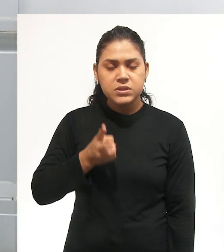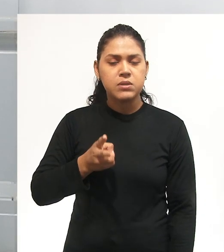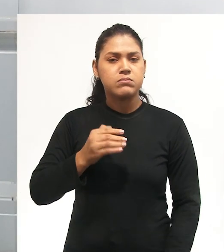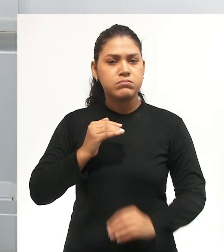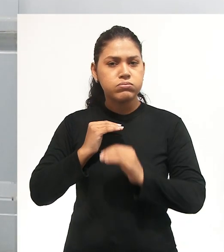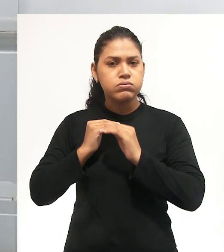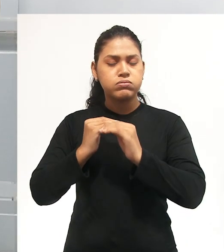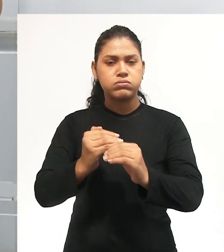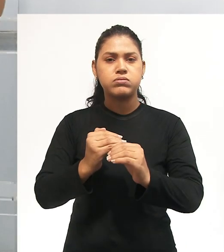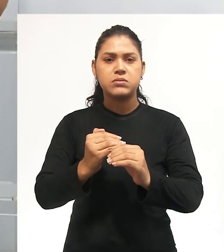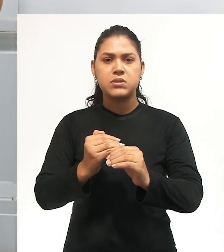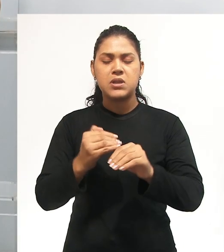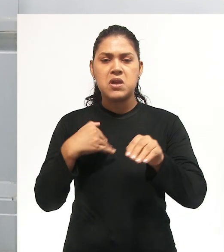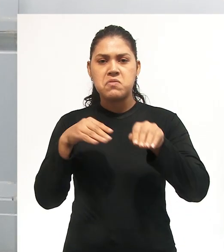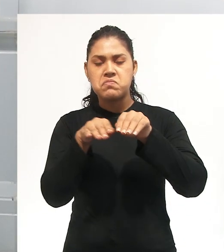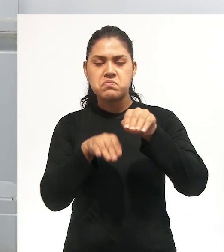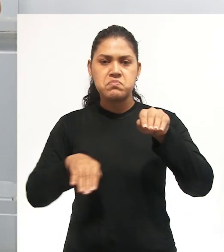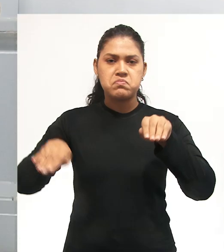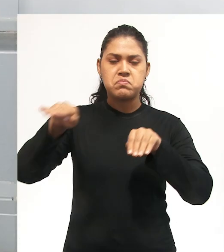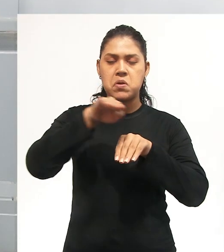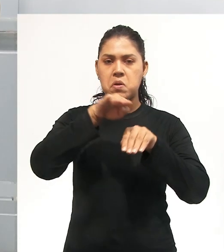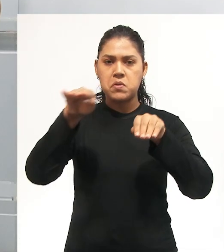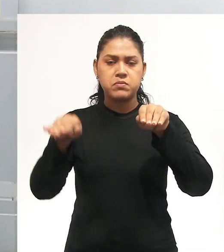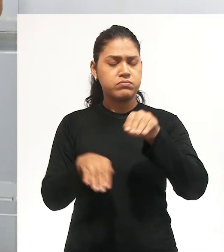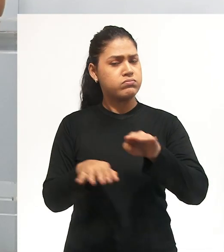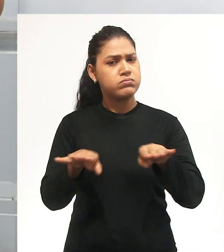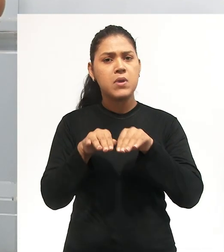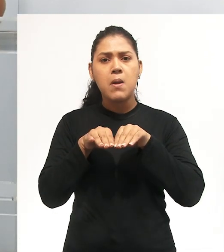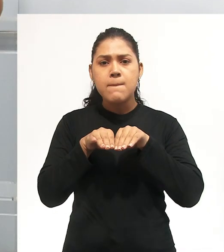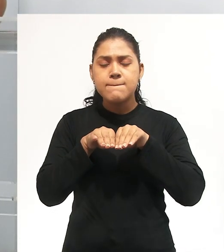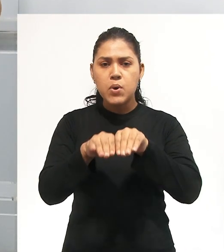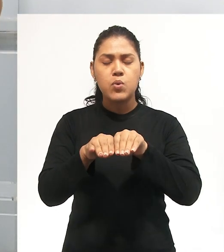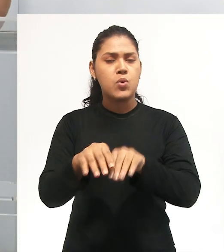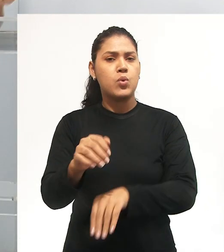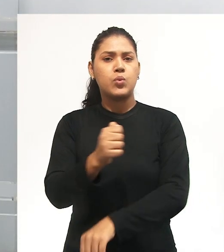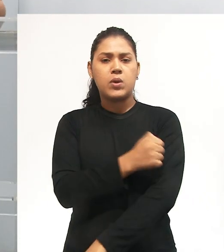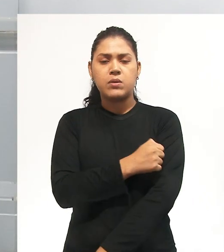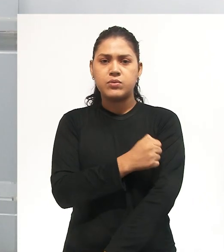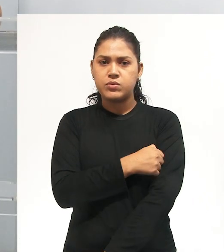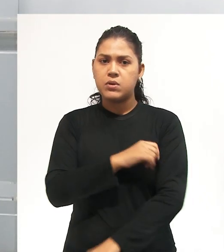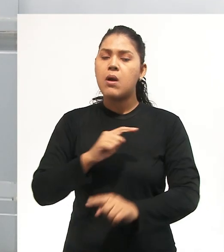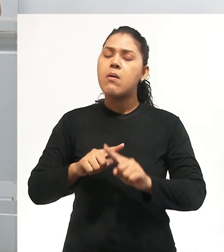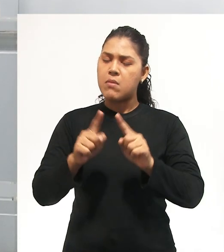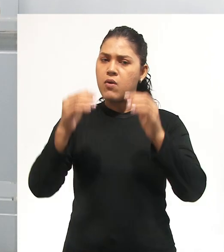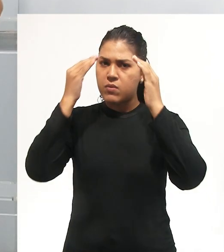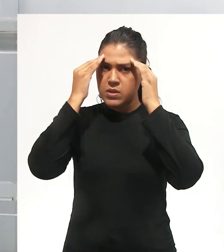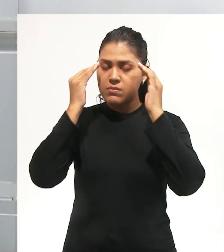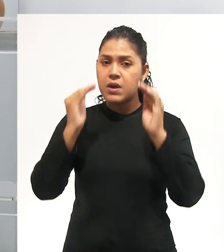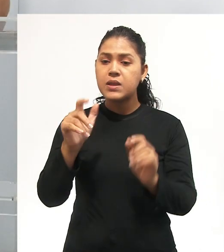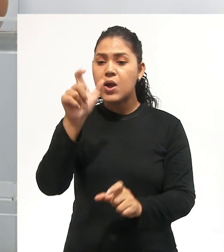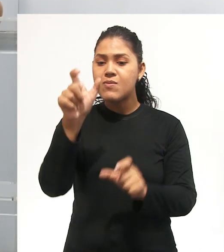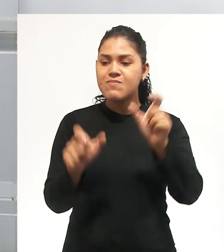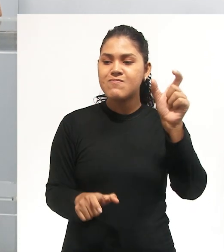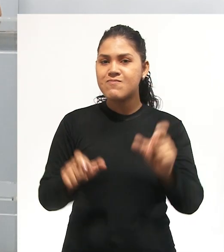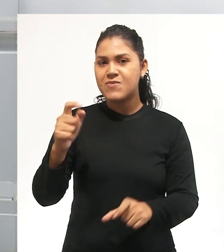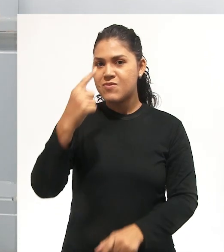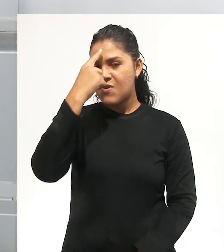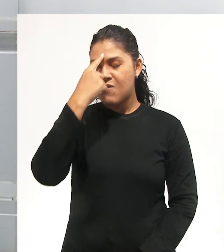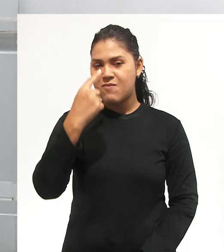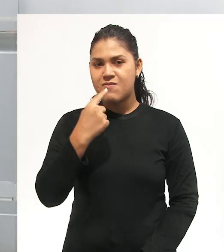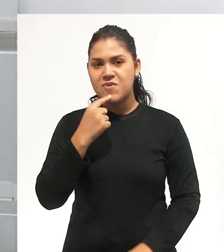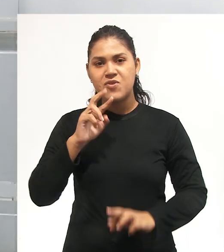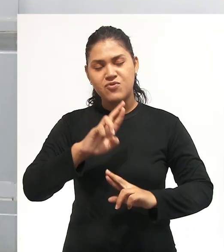diferença entre pessoas, mas eu vou respeitar as suas diferenças. Então, dentro desse processo